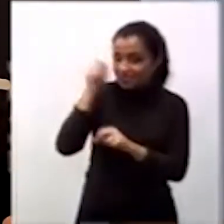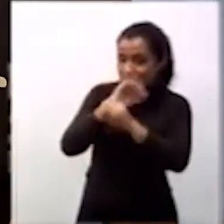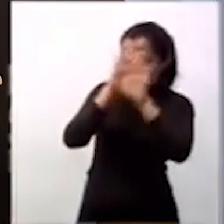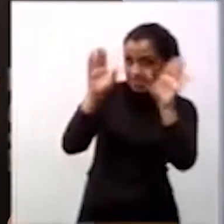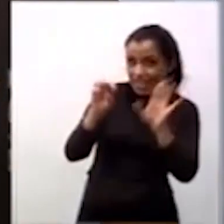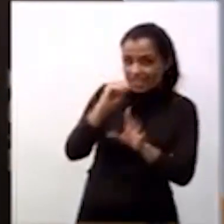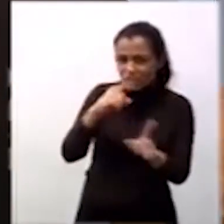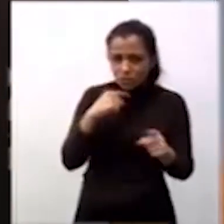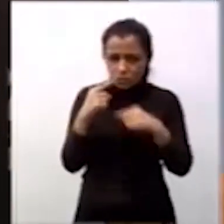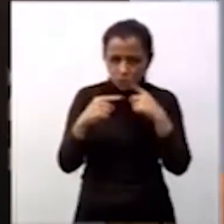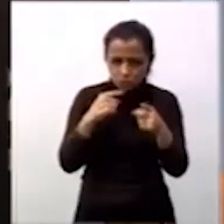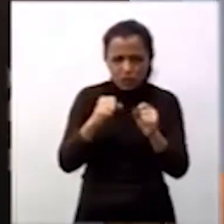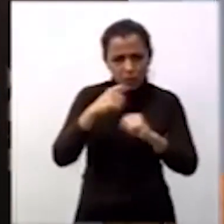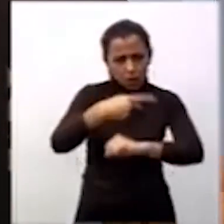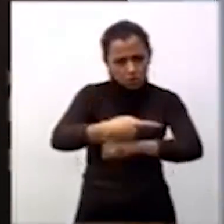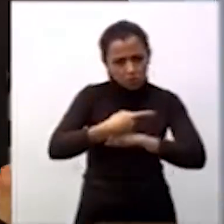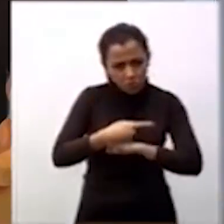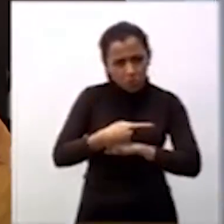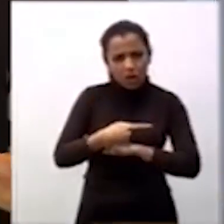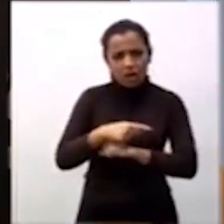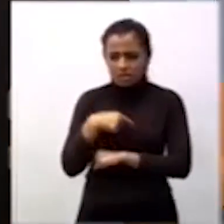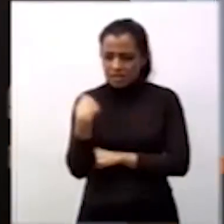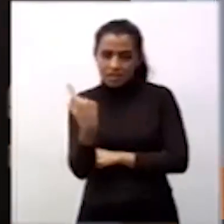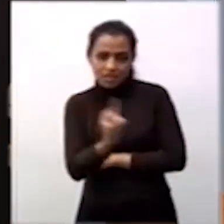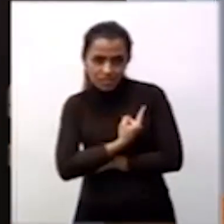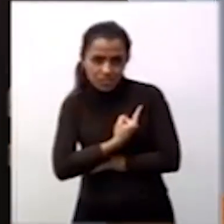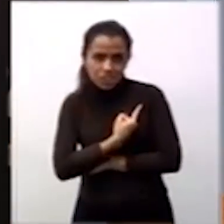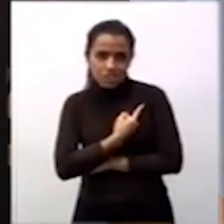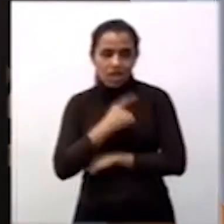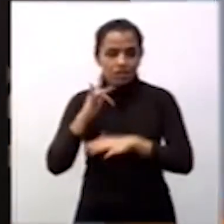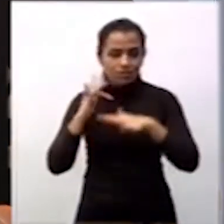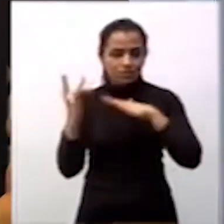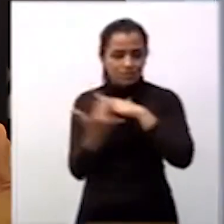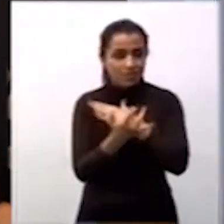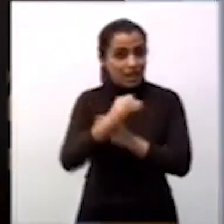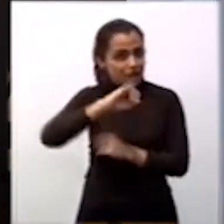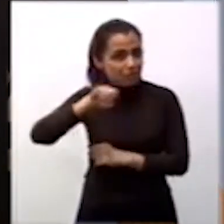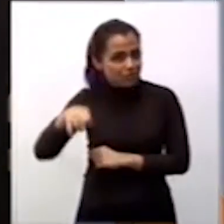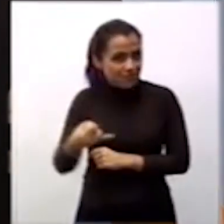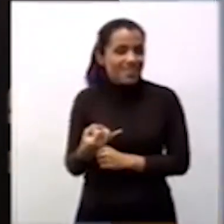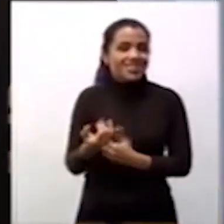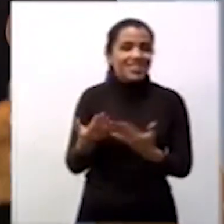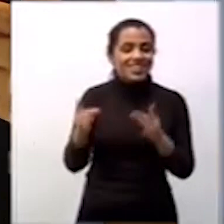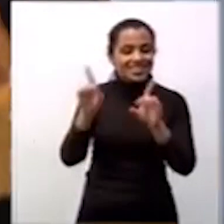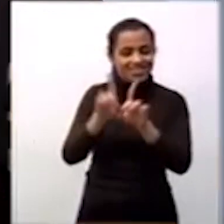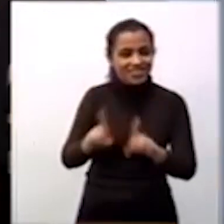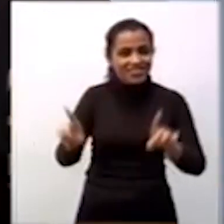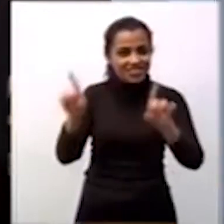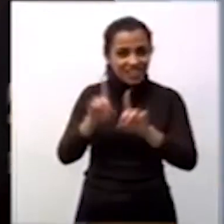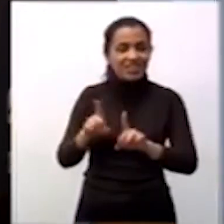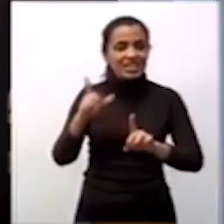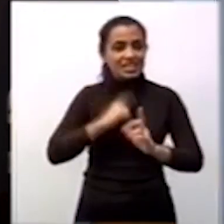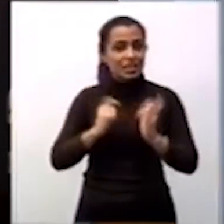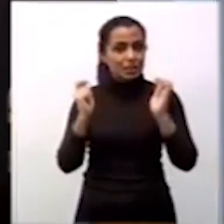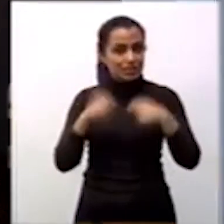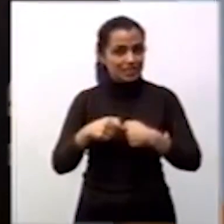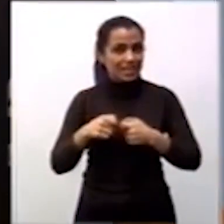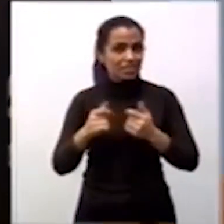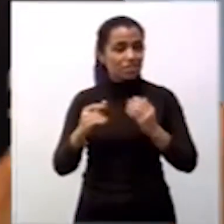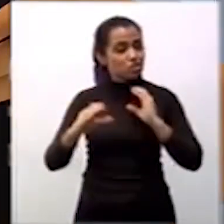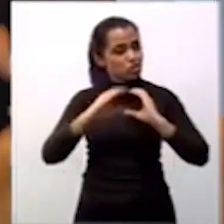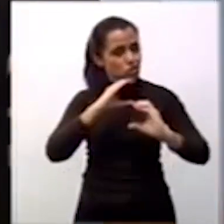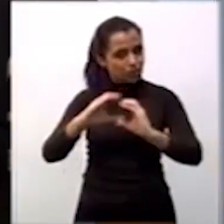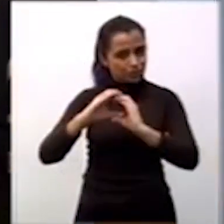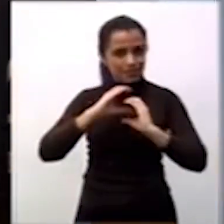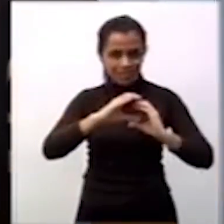nas redes sociais, tem que usar o que o digital oferece para a gente hoje, que é a possibilidade da gente se comunicar mesmo quando a aula acaba. Fora o